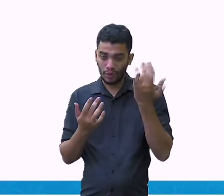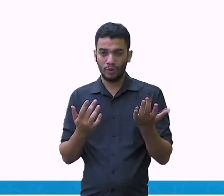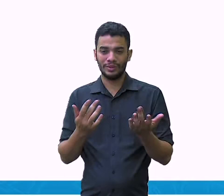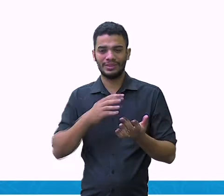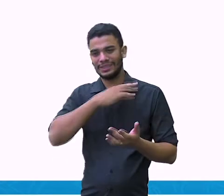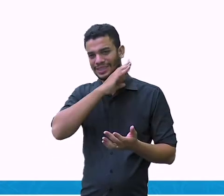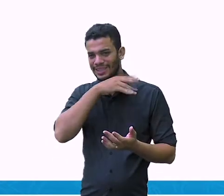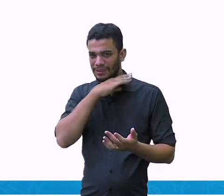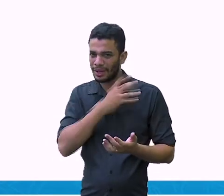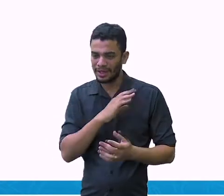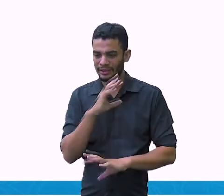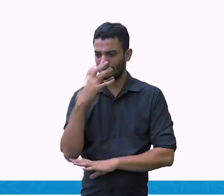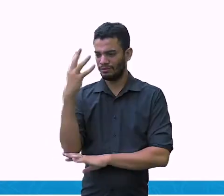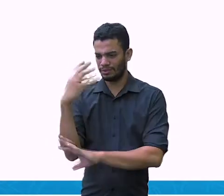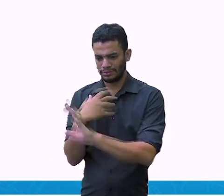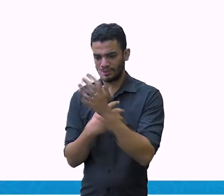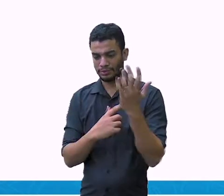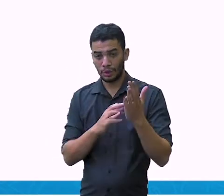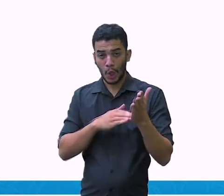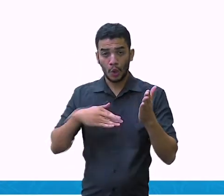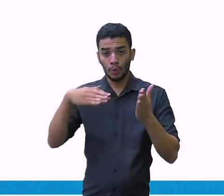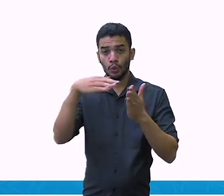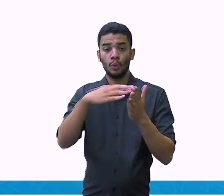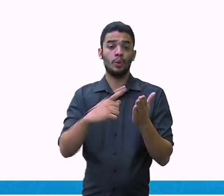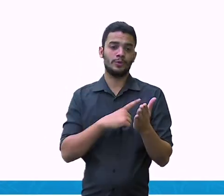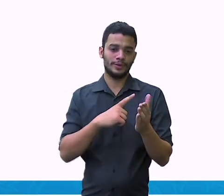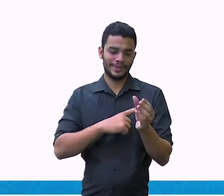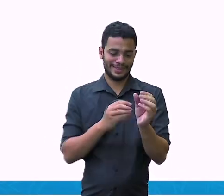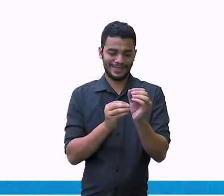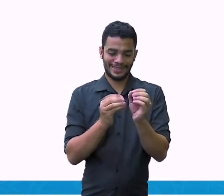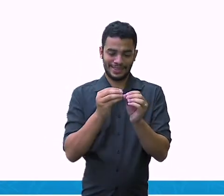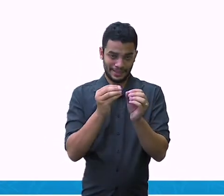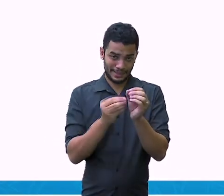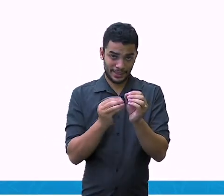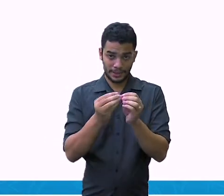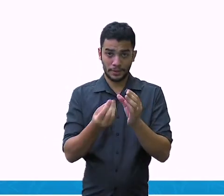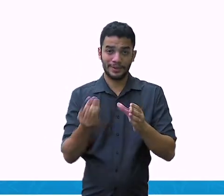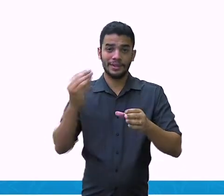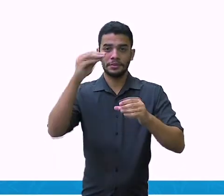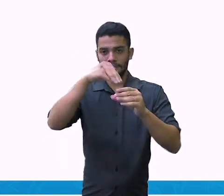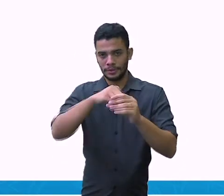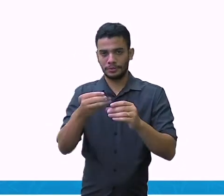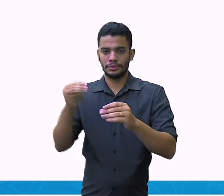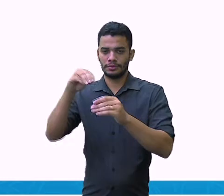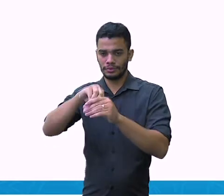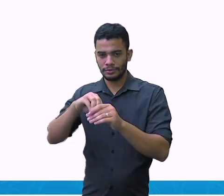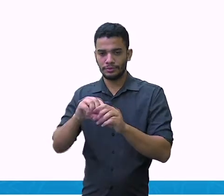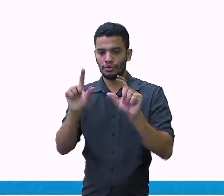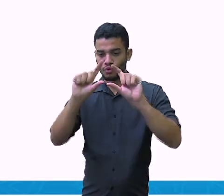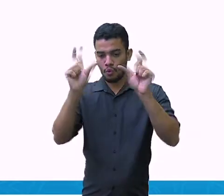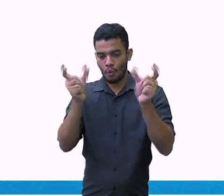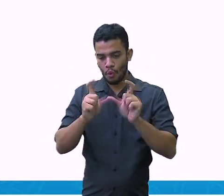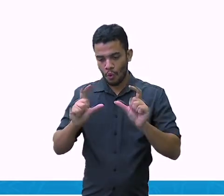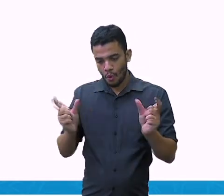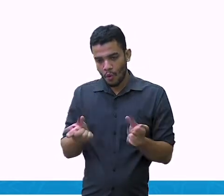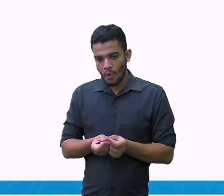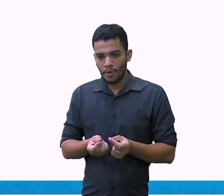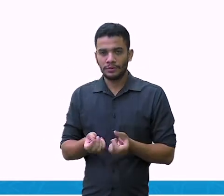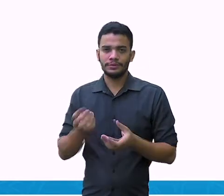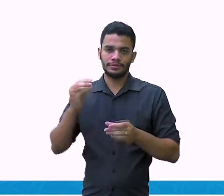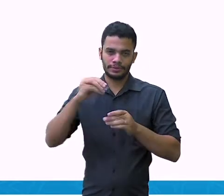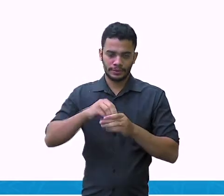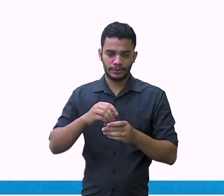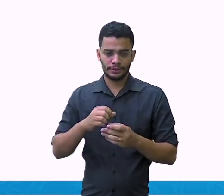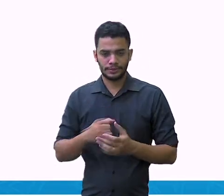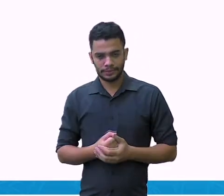essa informação. Ó. A célula é a unidade que compõe os seres vivos.